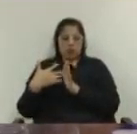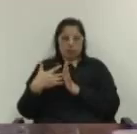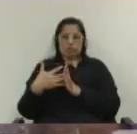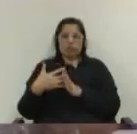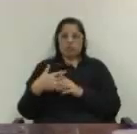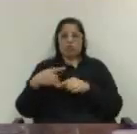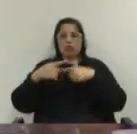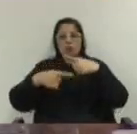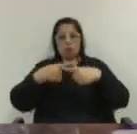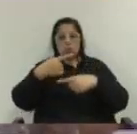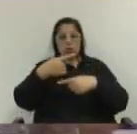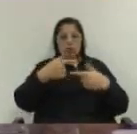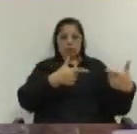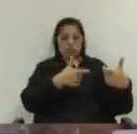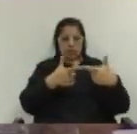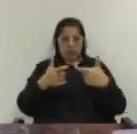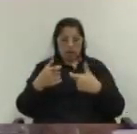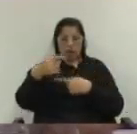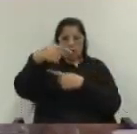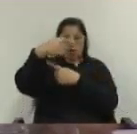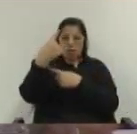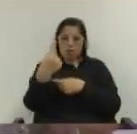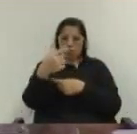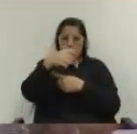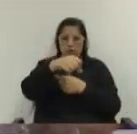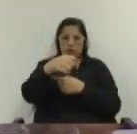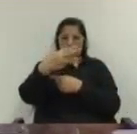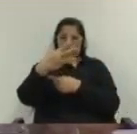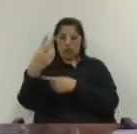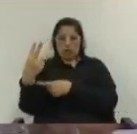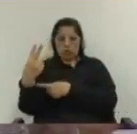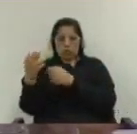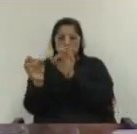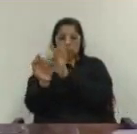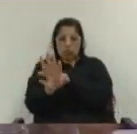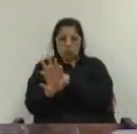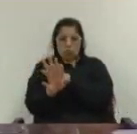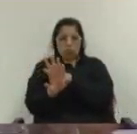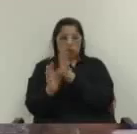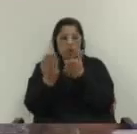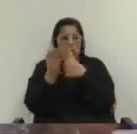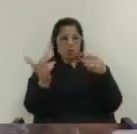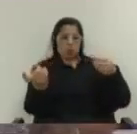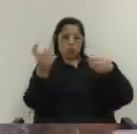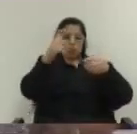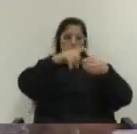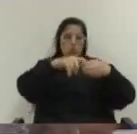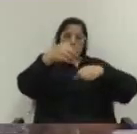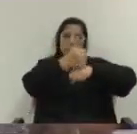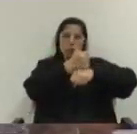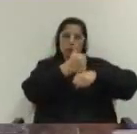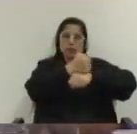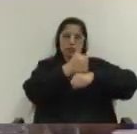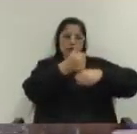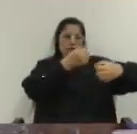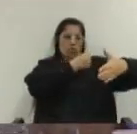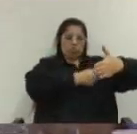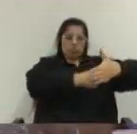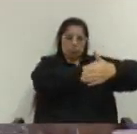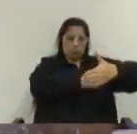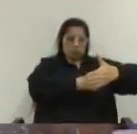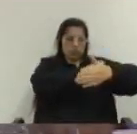1932, Maria Soldado voltou à sua vida de empregada doméstica, mas sempre se manteve presente nas manifestações